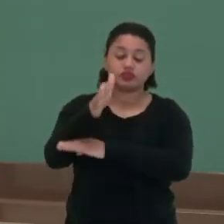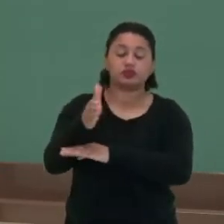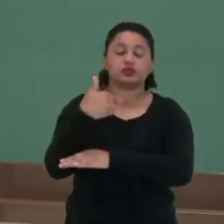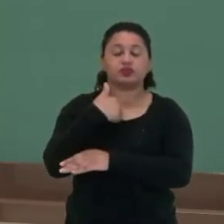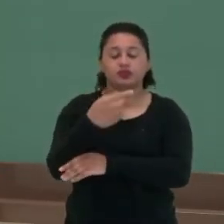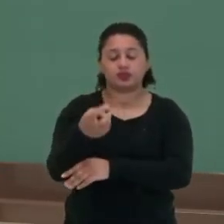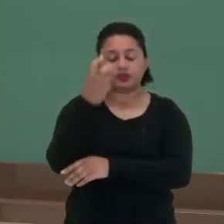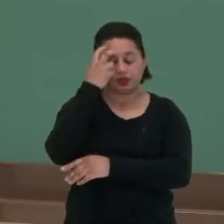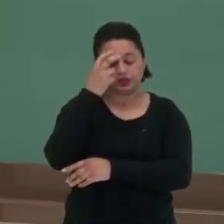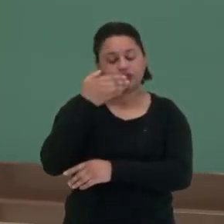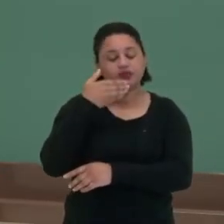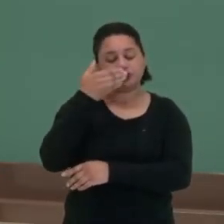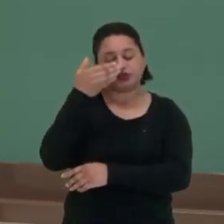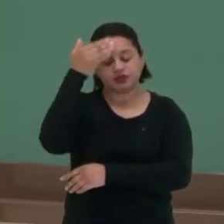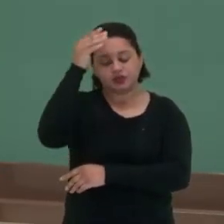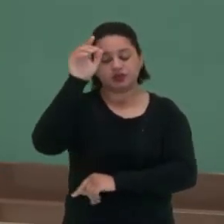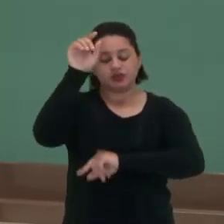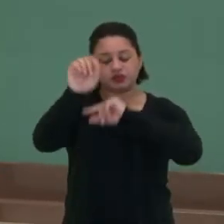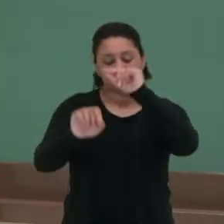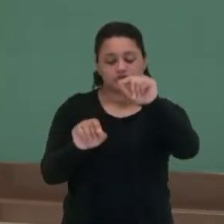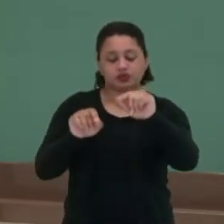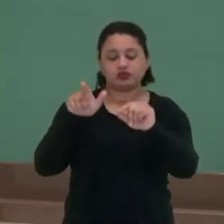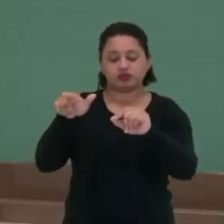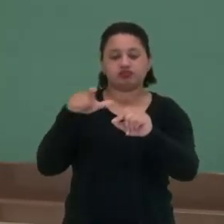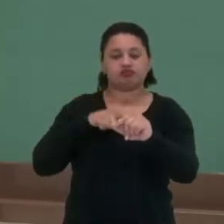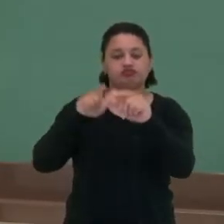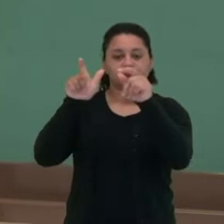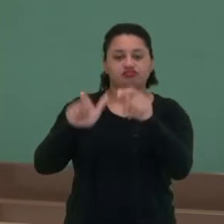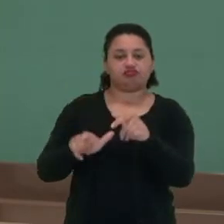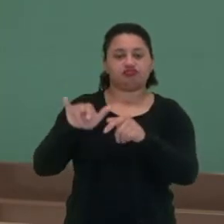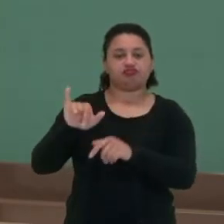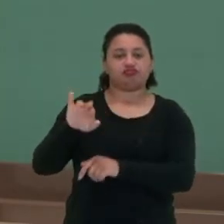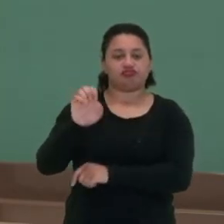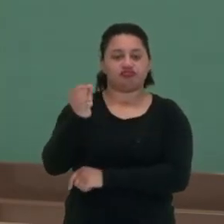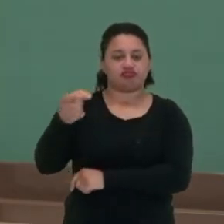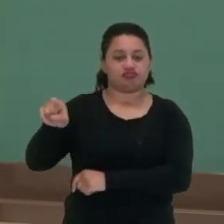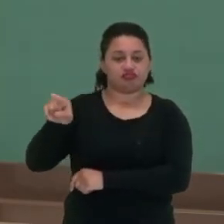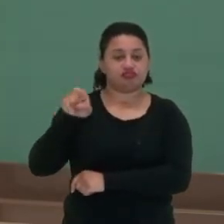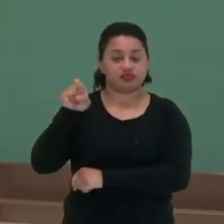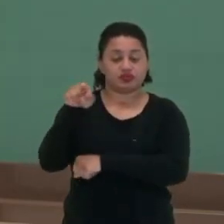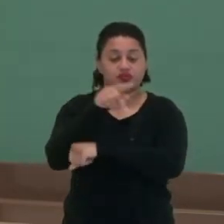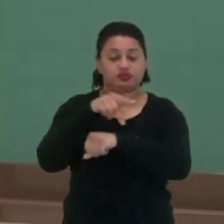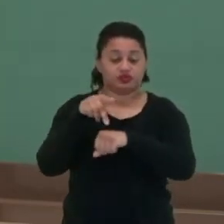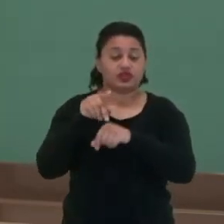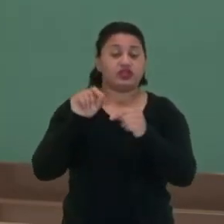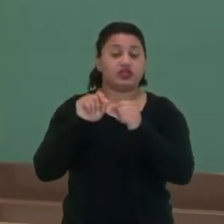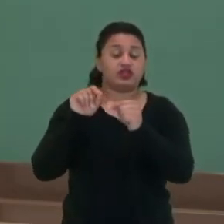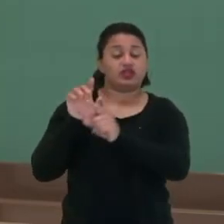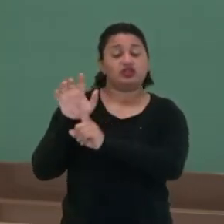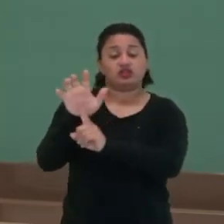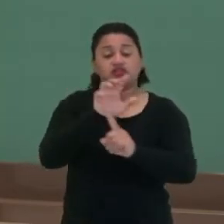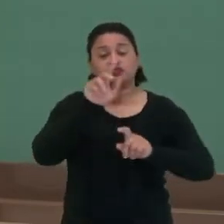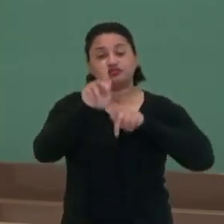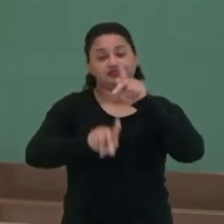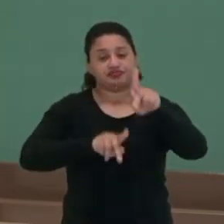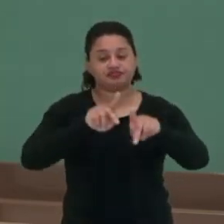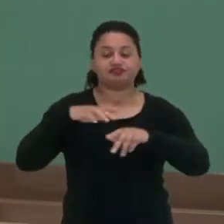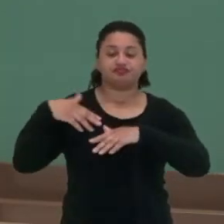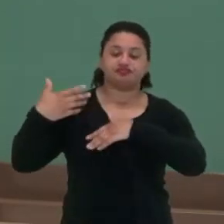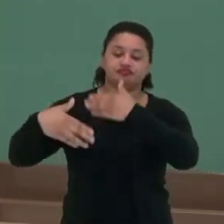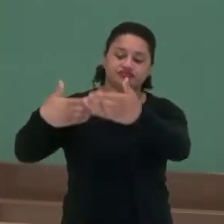cultura muçulmana no território iraniano, isso foi fazendo com que a população viesse, ao longo